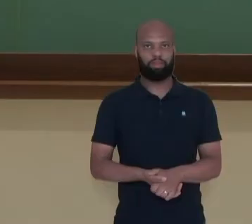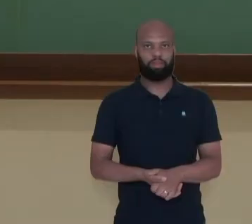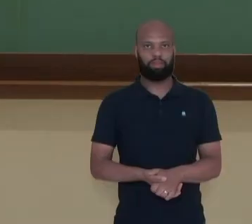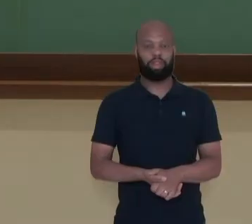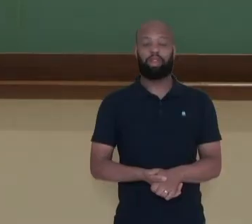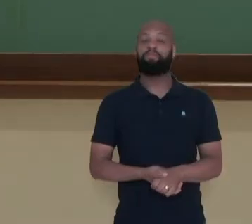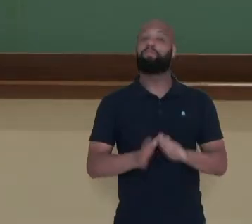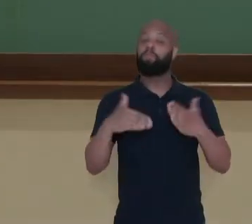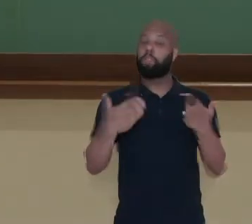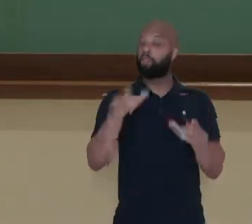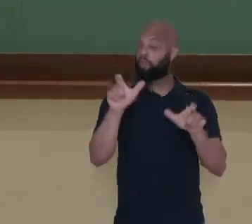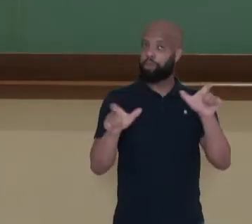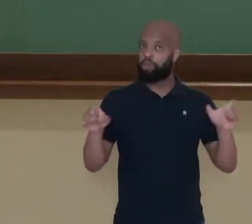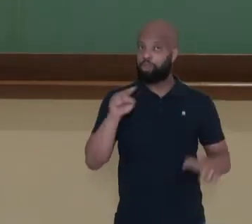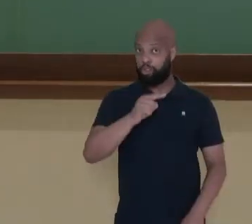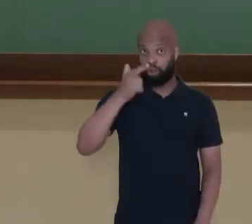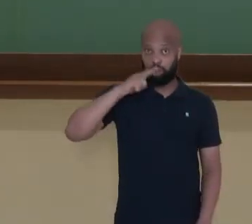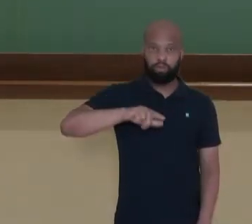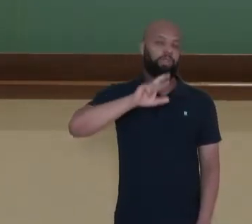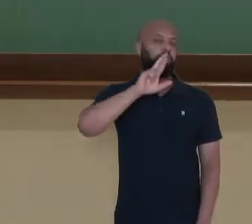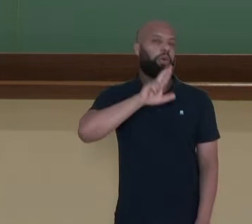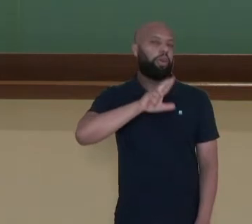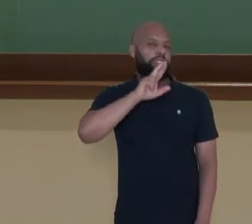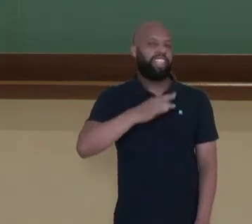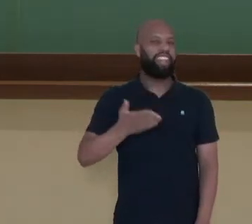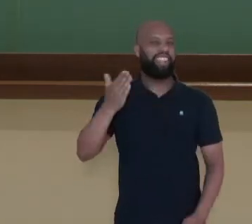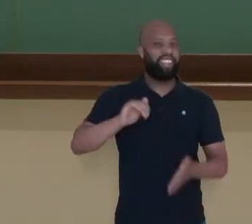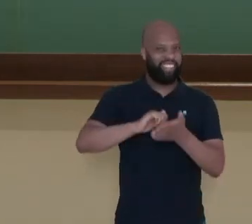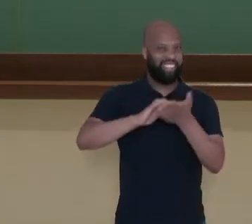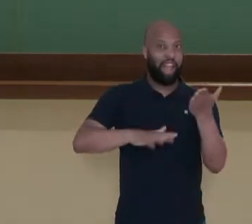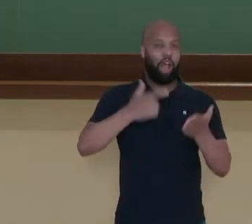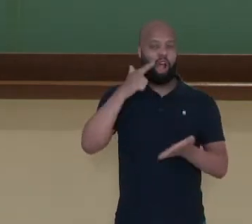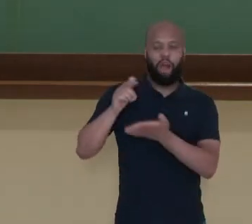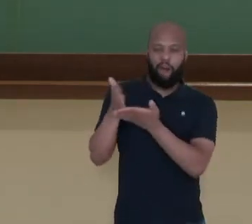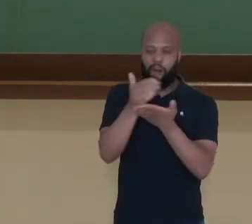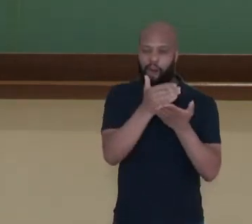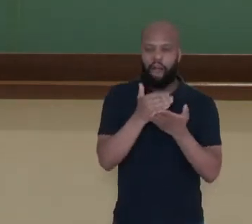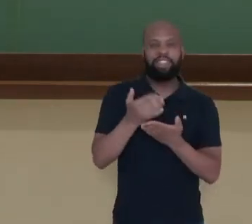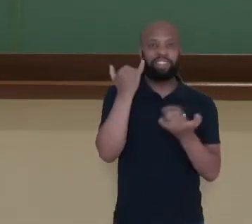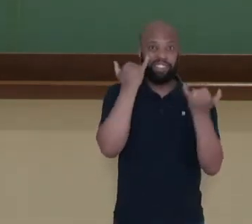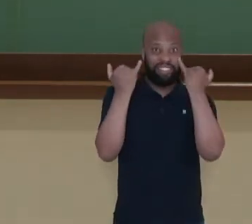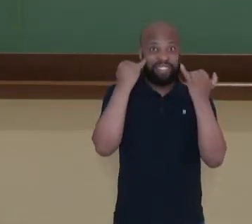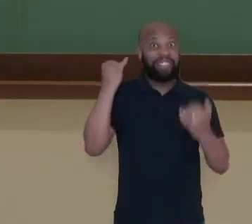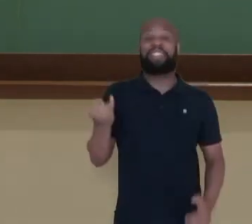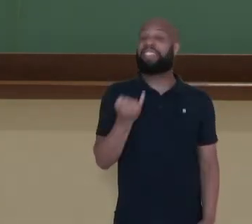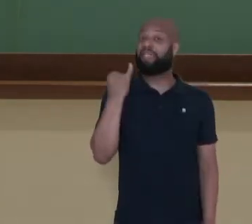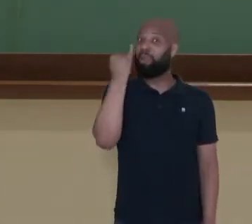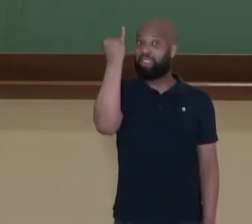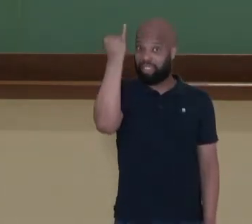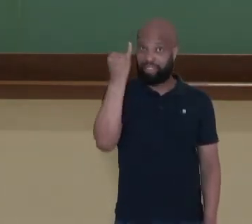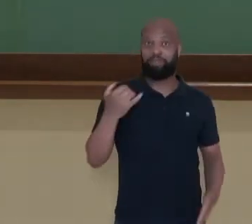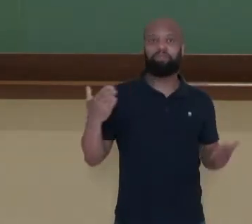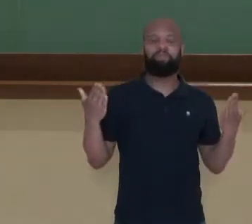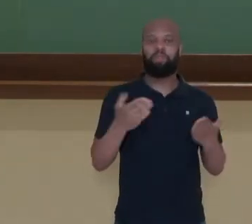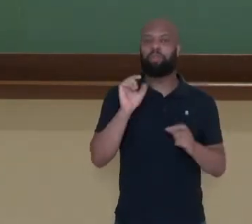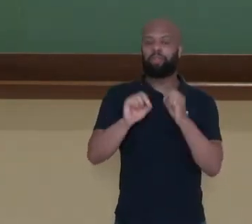E aí, meus queridos, conseguiram resolver o exercício, tiraram as informações pertinentes? Então, estou lançando uma bolinha para